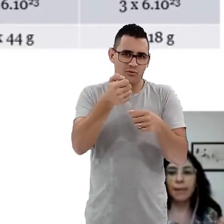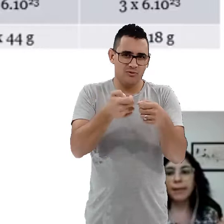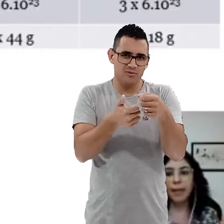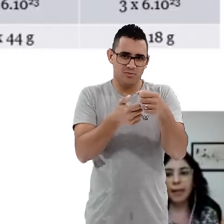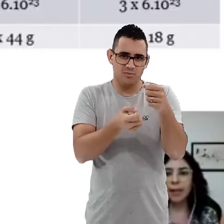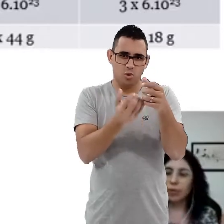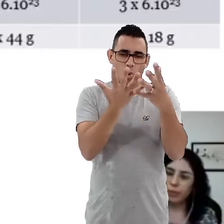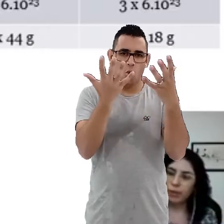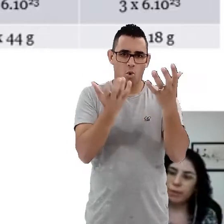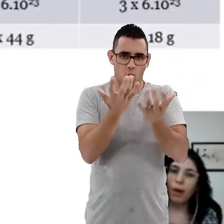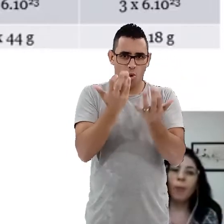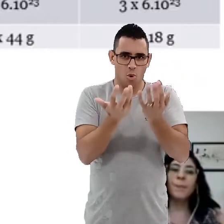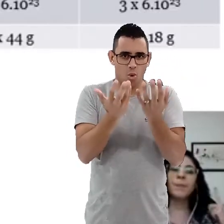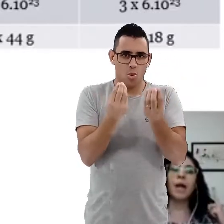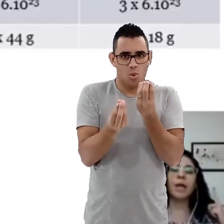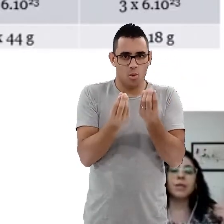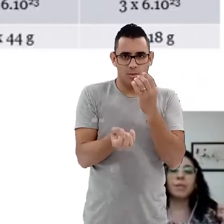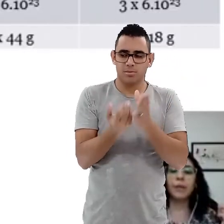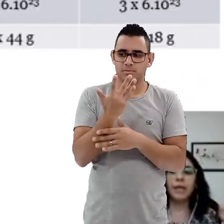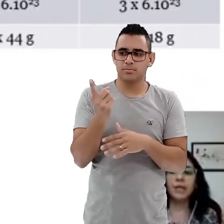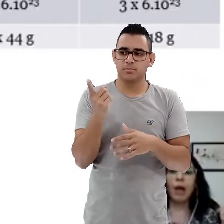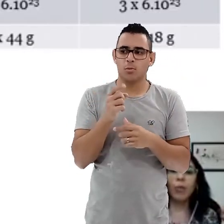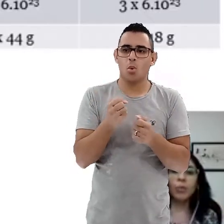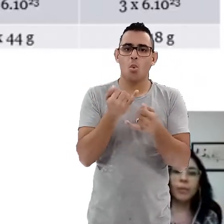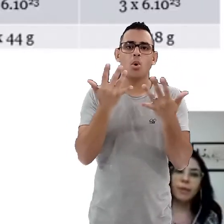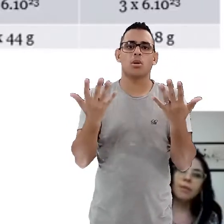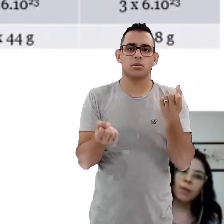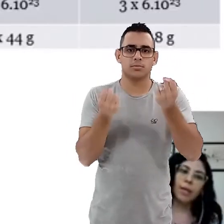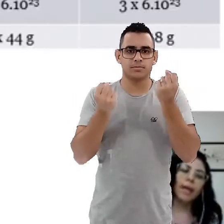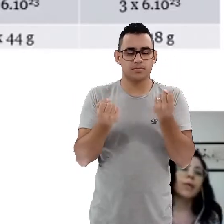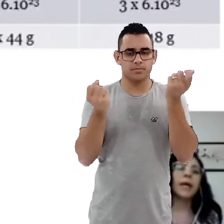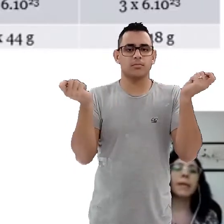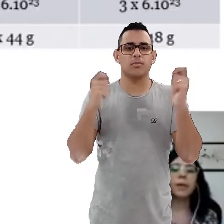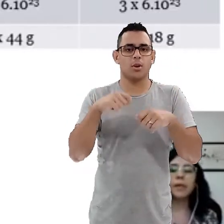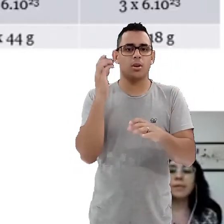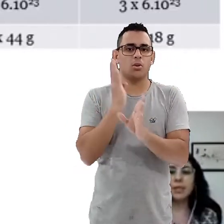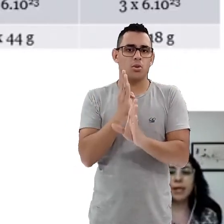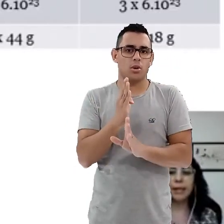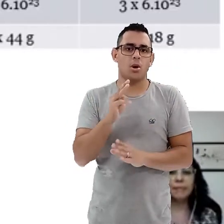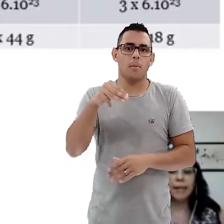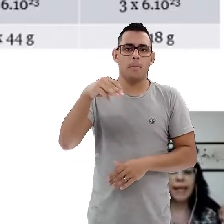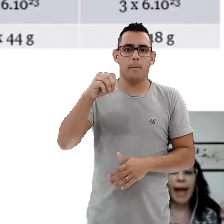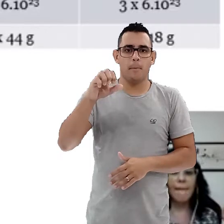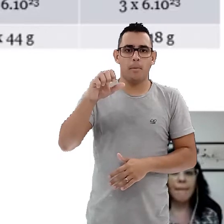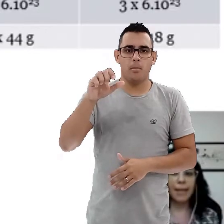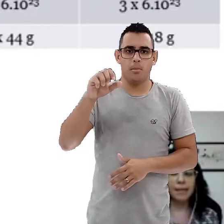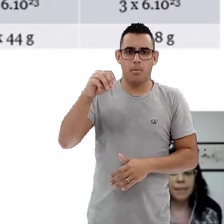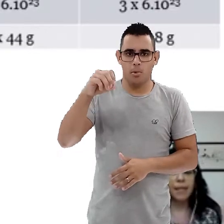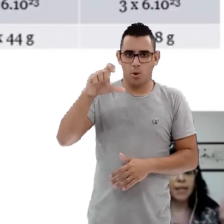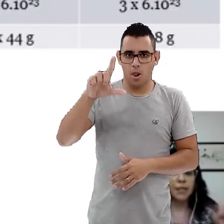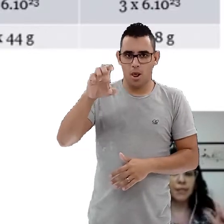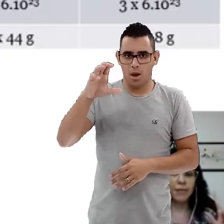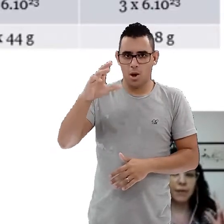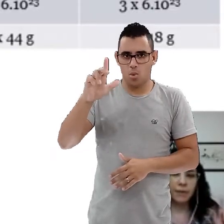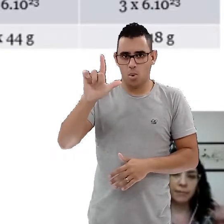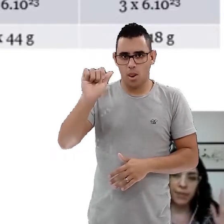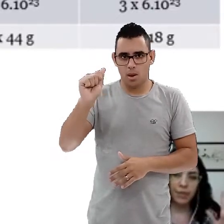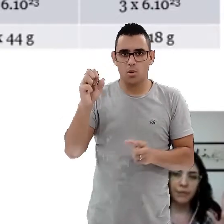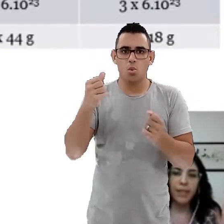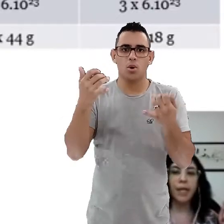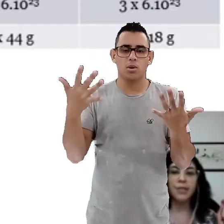quantidade de matéria, que é o número de mol, a gente pode achar o número de molécula e podemos achar também a massa. E a gente